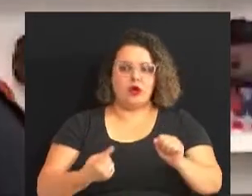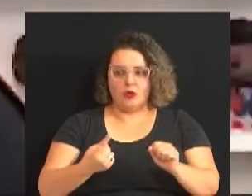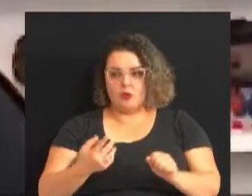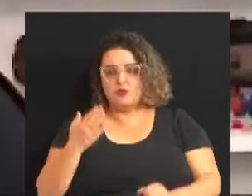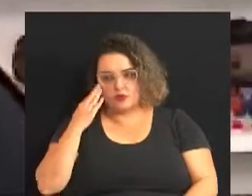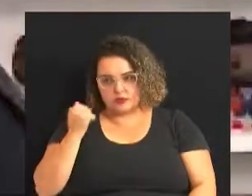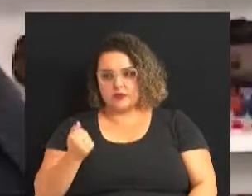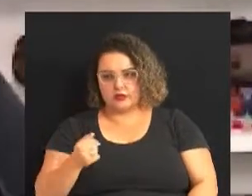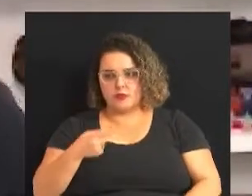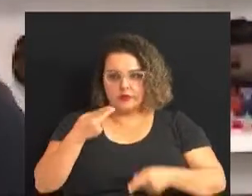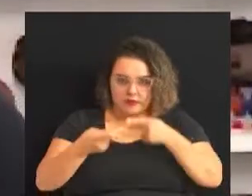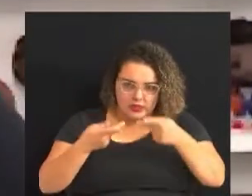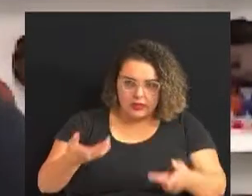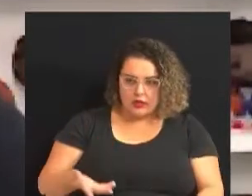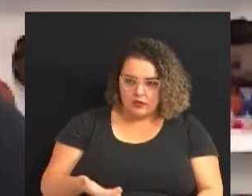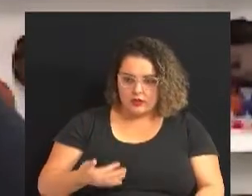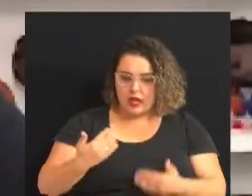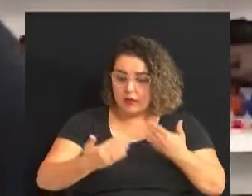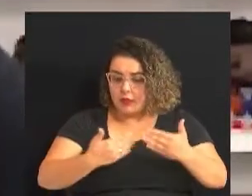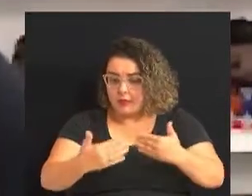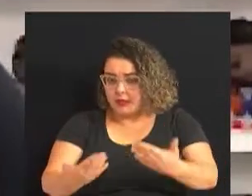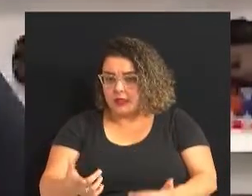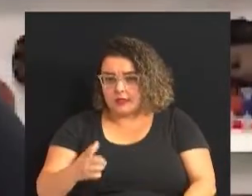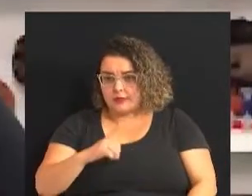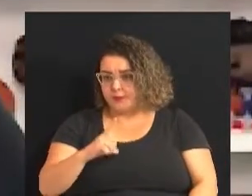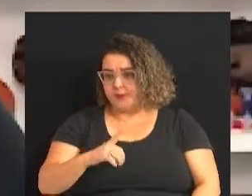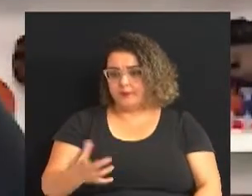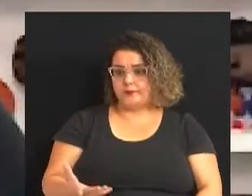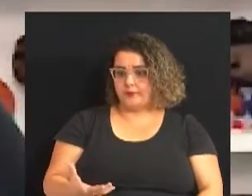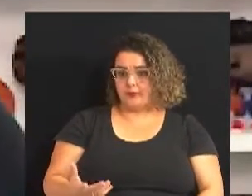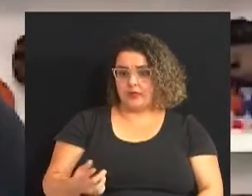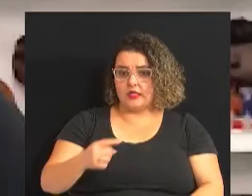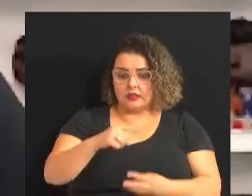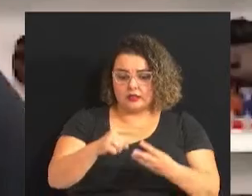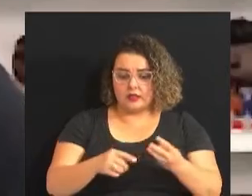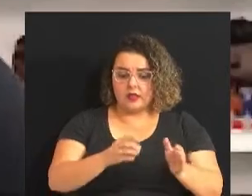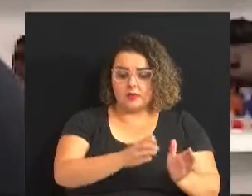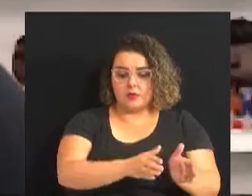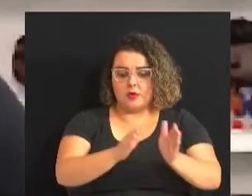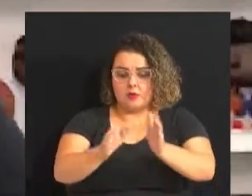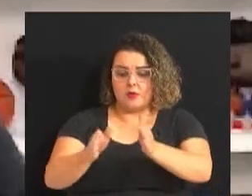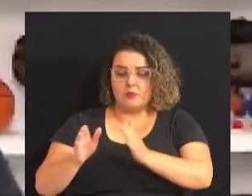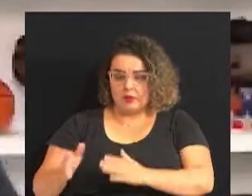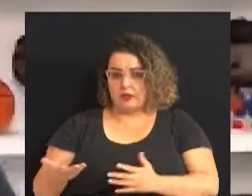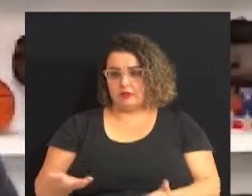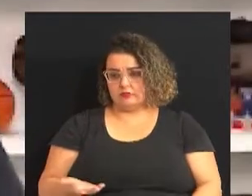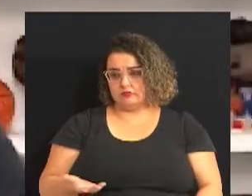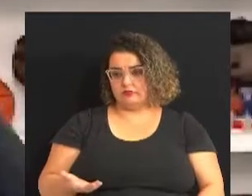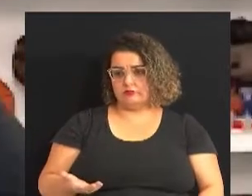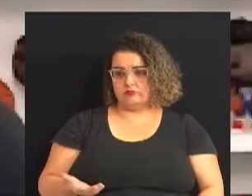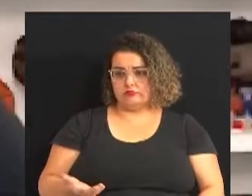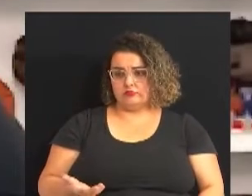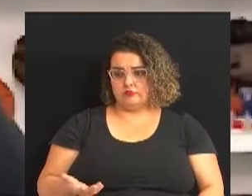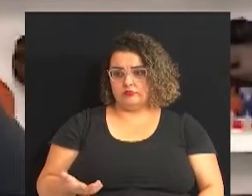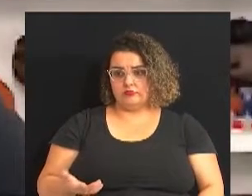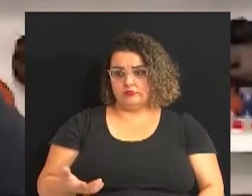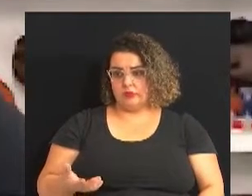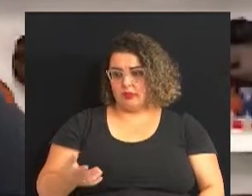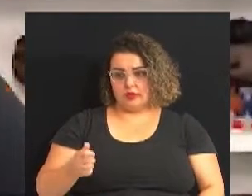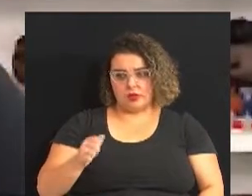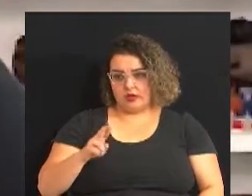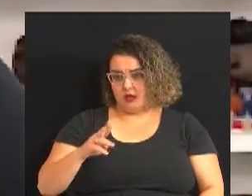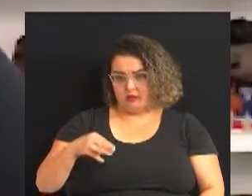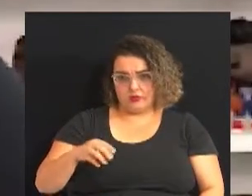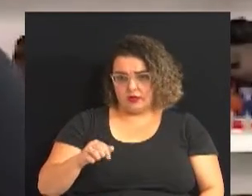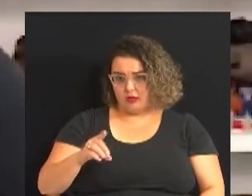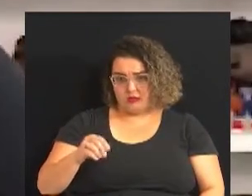falando. E aí, com o passar do tempo, você tem 3 posições. Você tem um cara que você não pode nem precisar chamar de armador. Você tem um cara, por